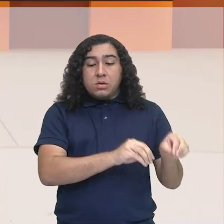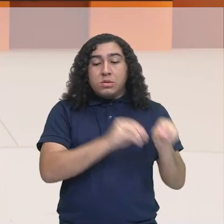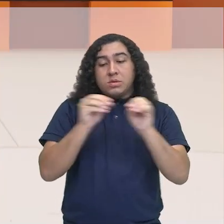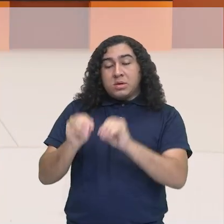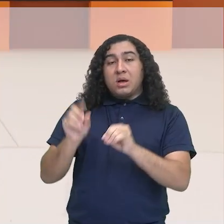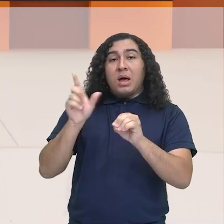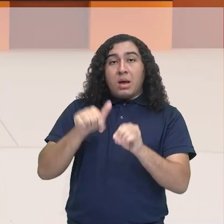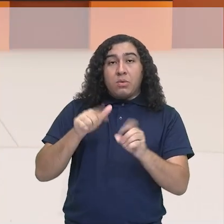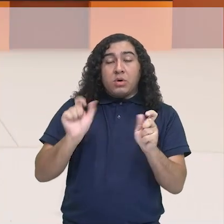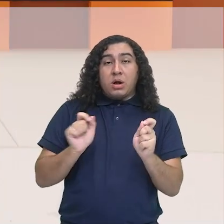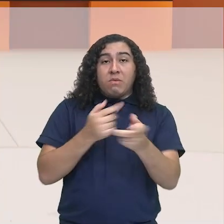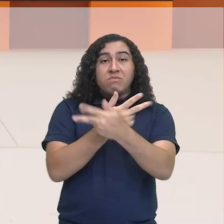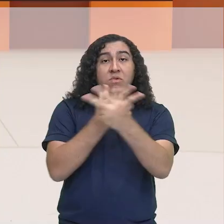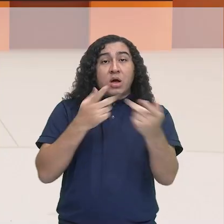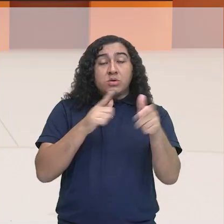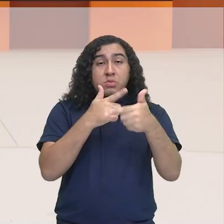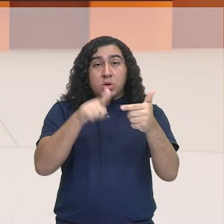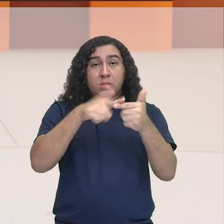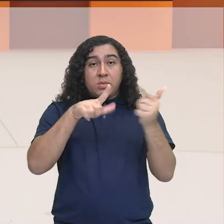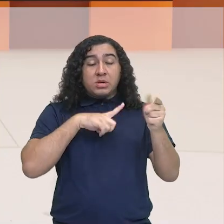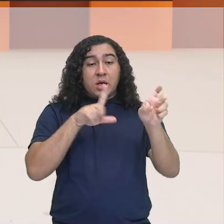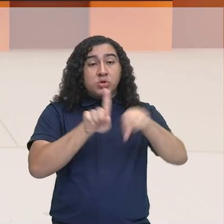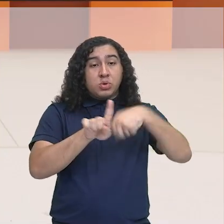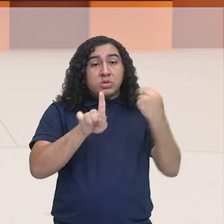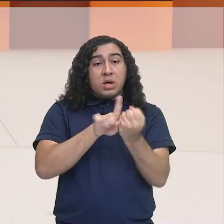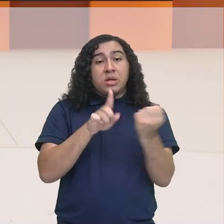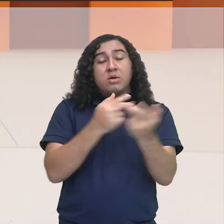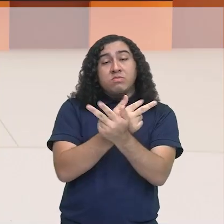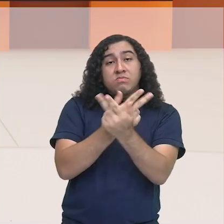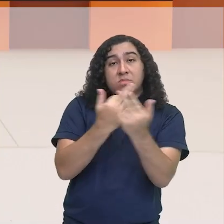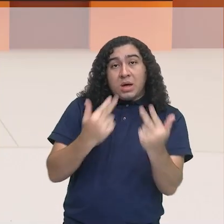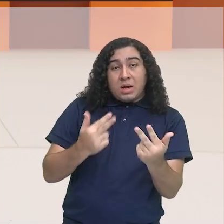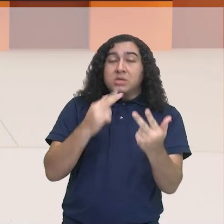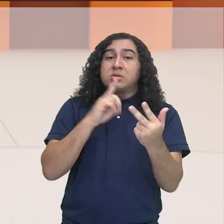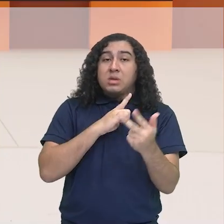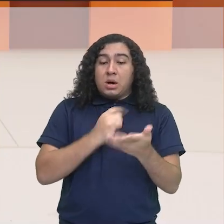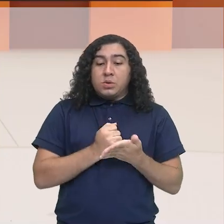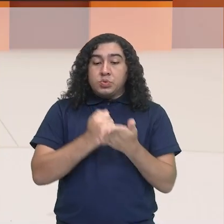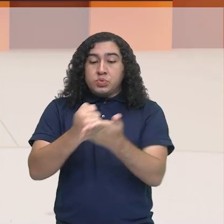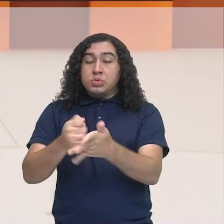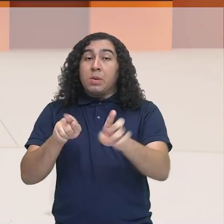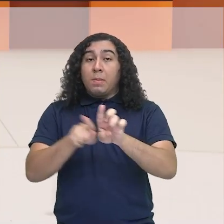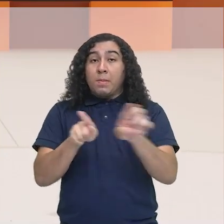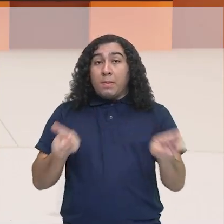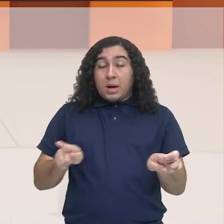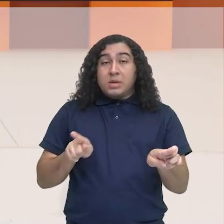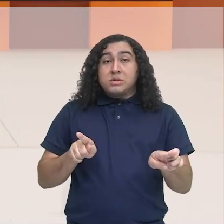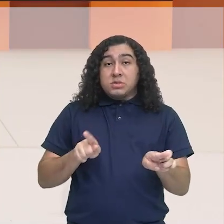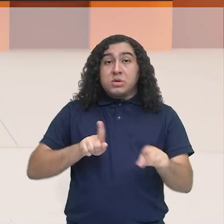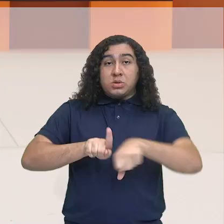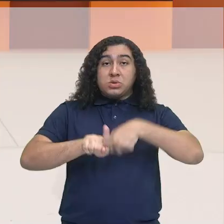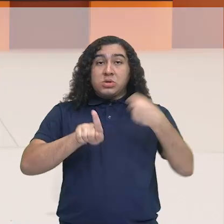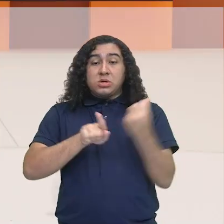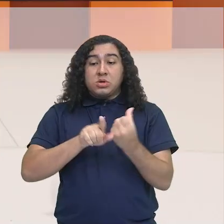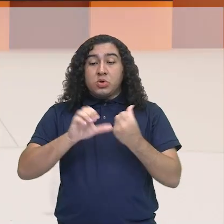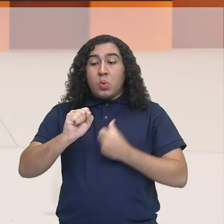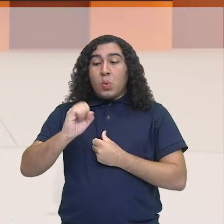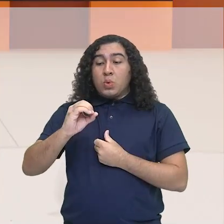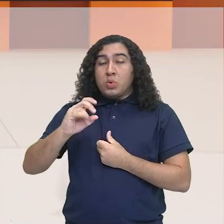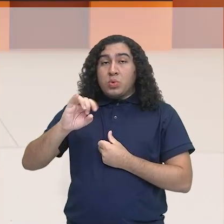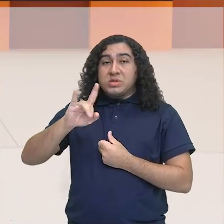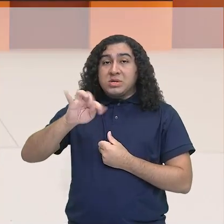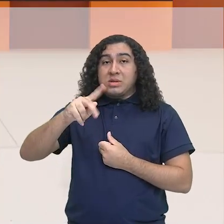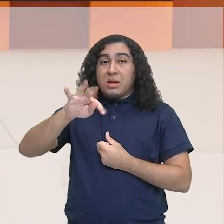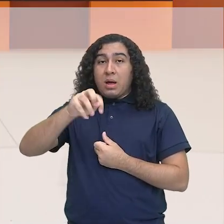diferentemente por diferentes sociedades. O problema é que na sociedade ocidental, até aí mais ou menos o final da